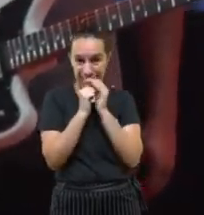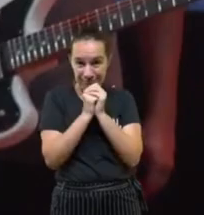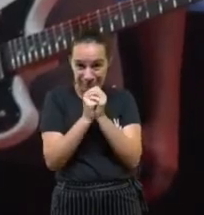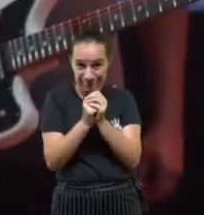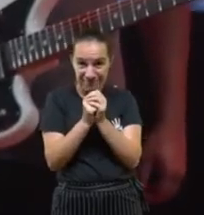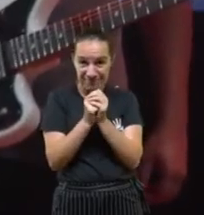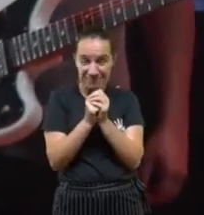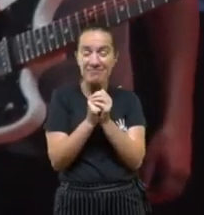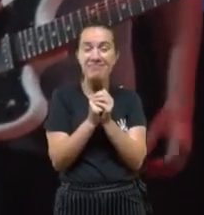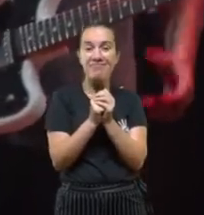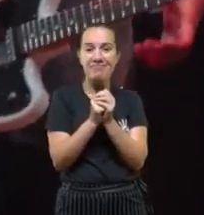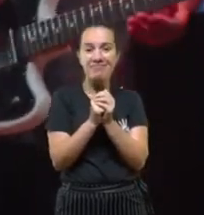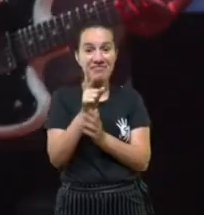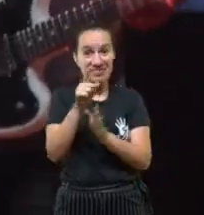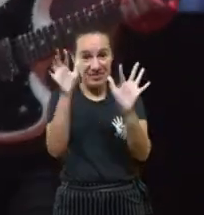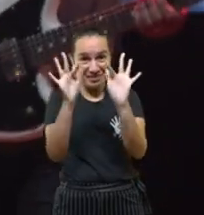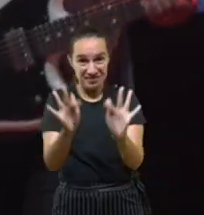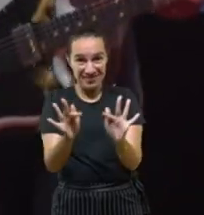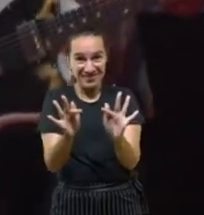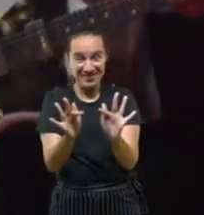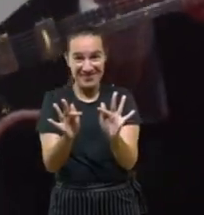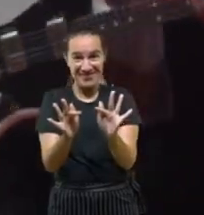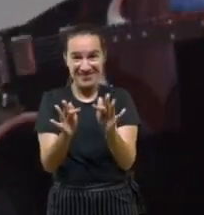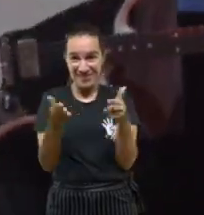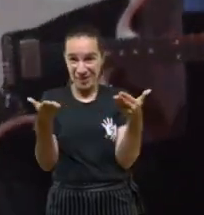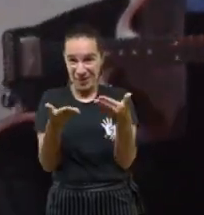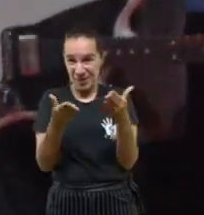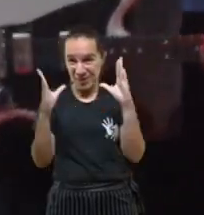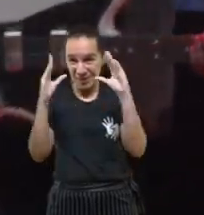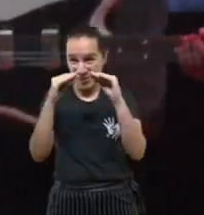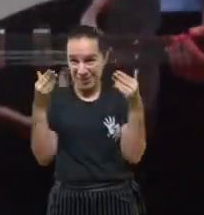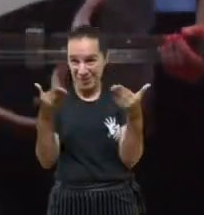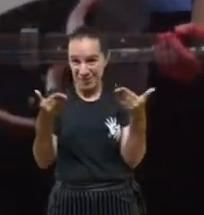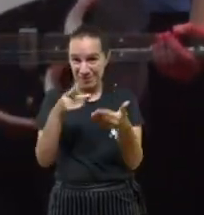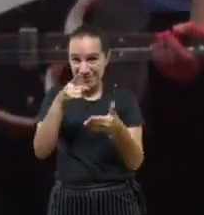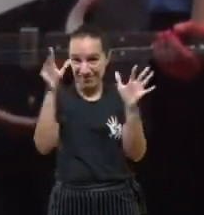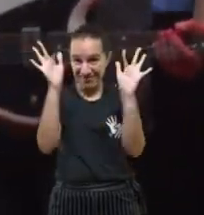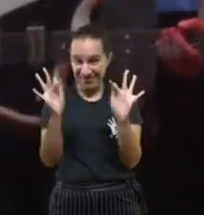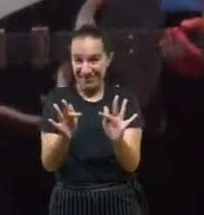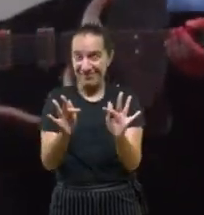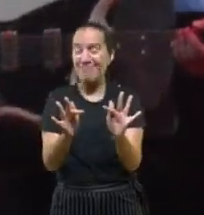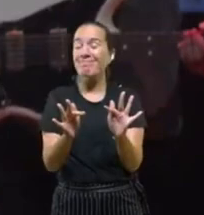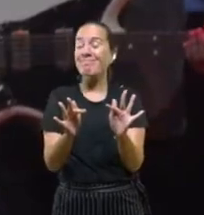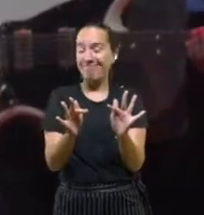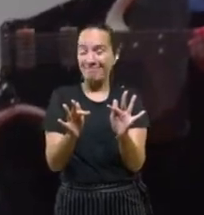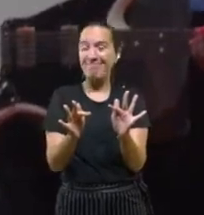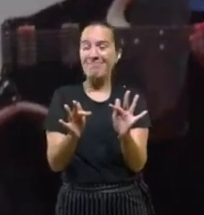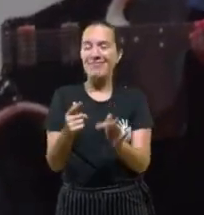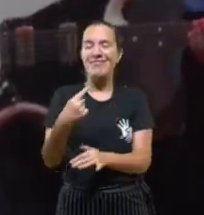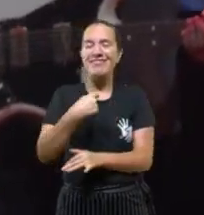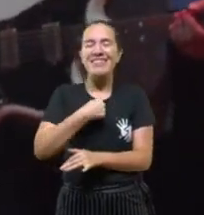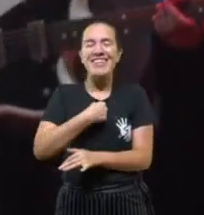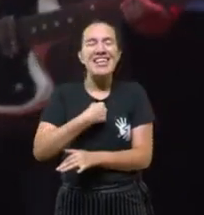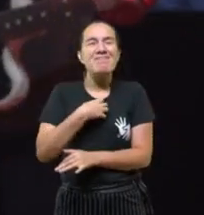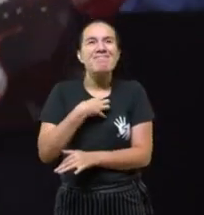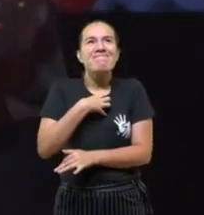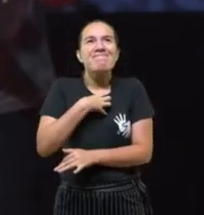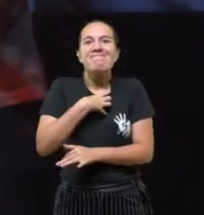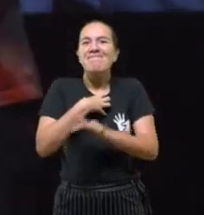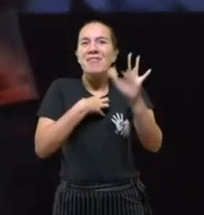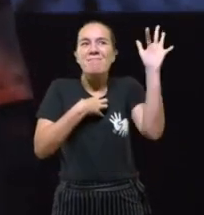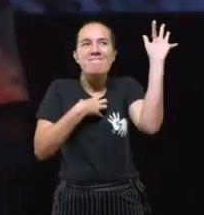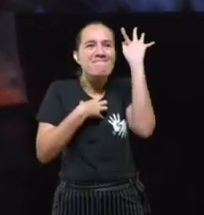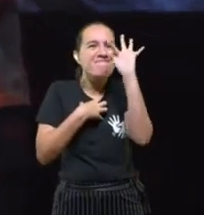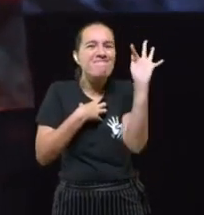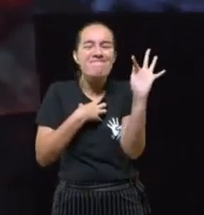Amém. Quem está feliz essa noite? Eu estou muito, mas muito feliz de